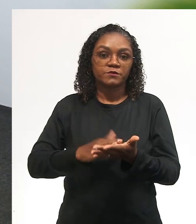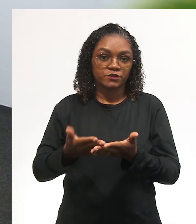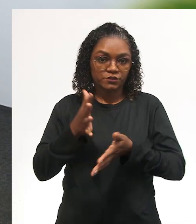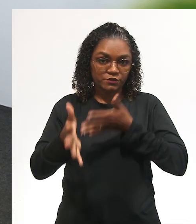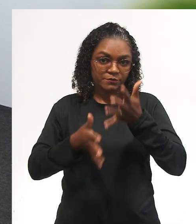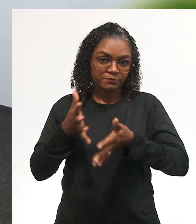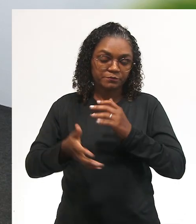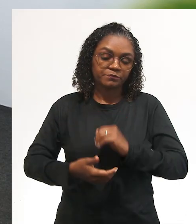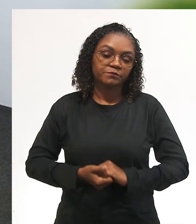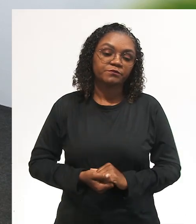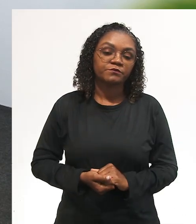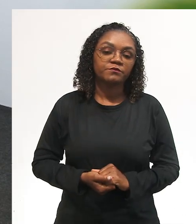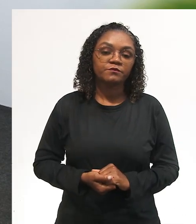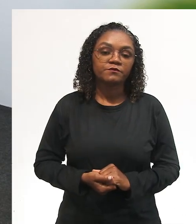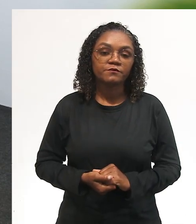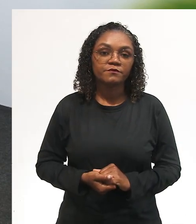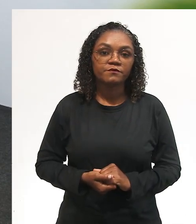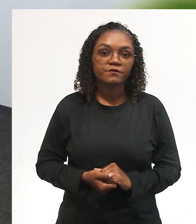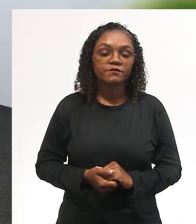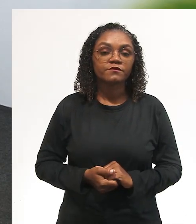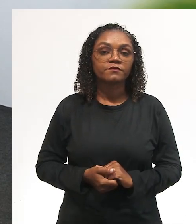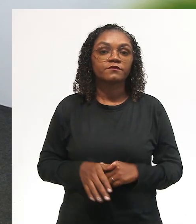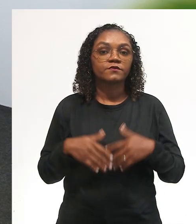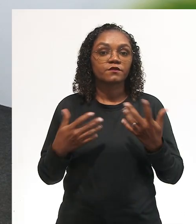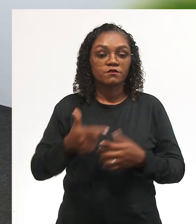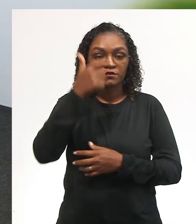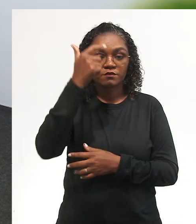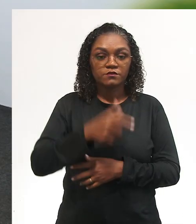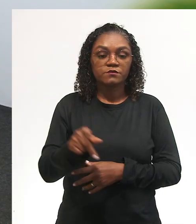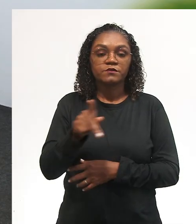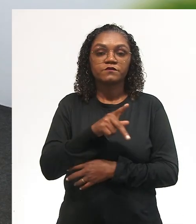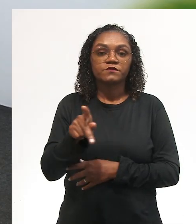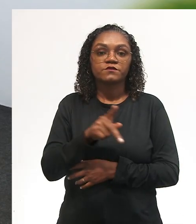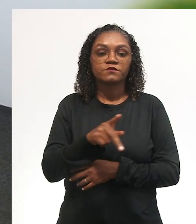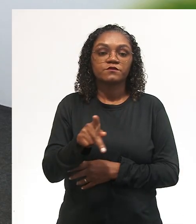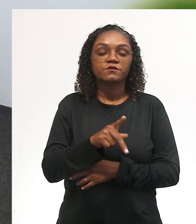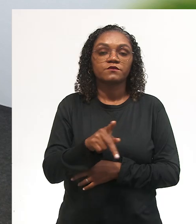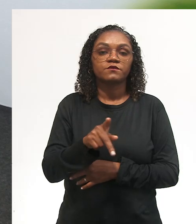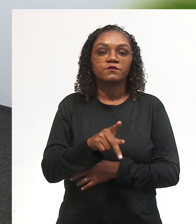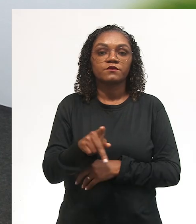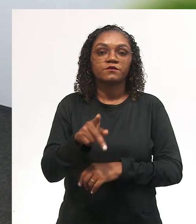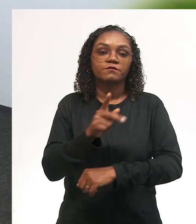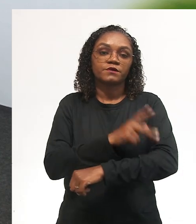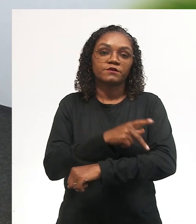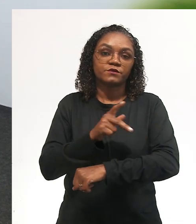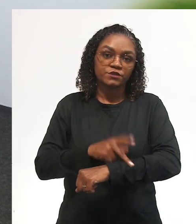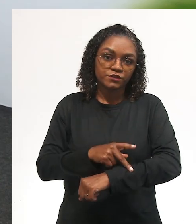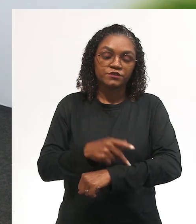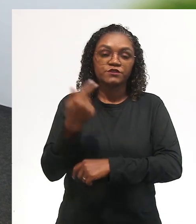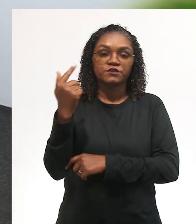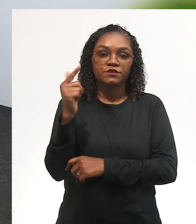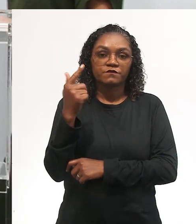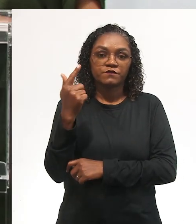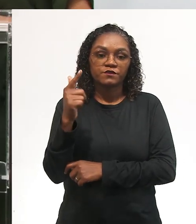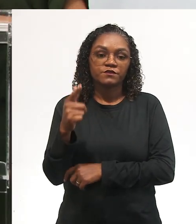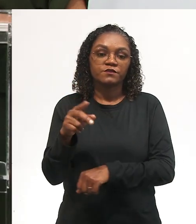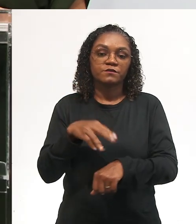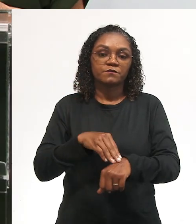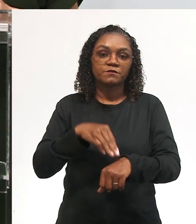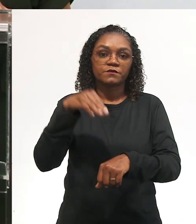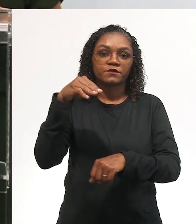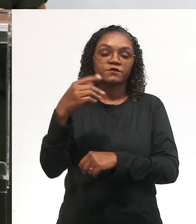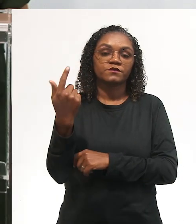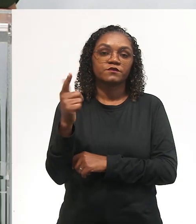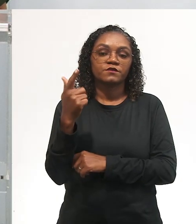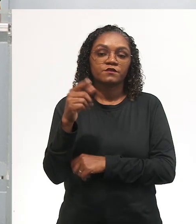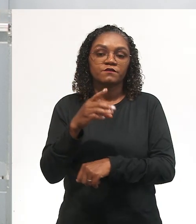a intérprete de Libras. Enquanto professora, eu sou licenciada em Geografia e Pedagogia, sou